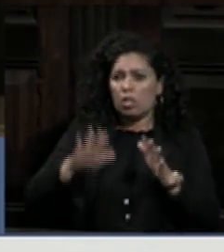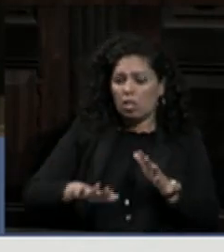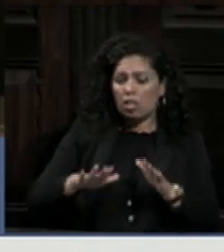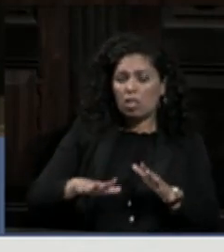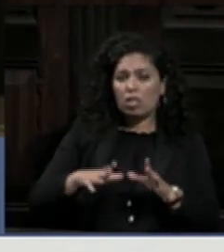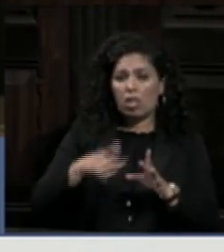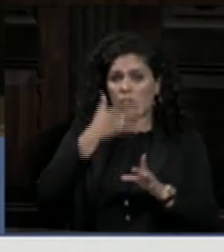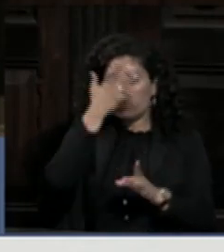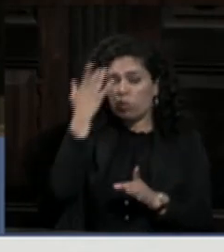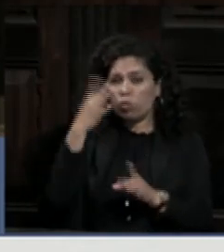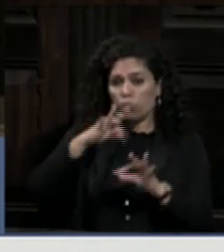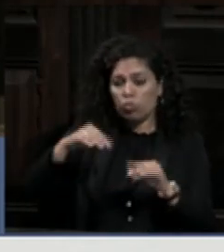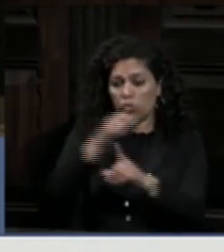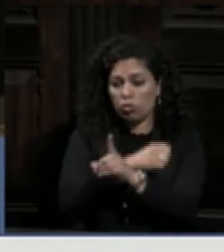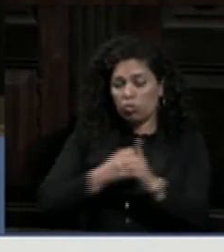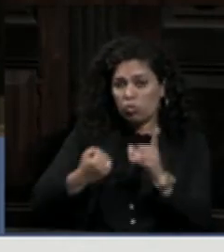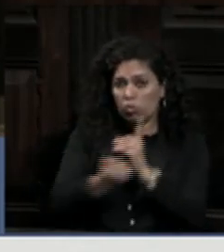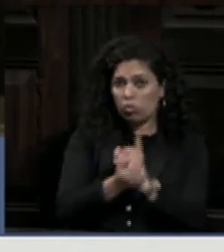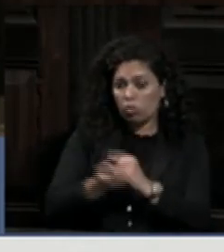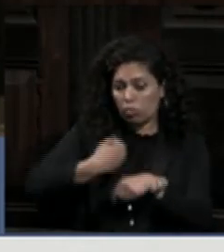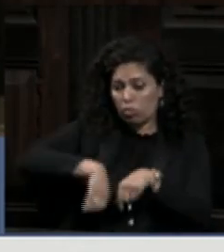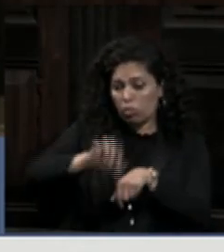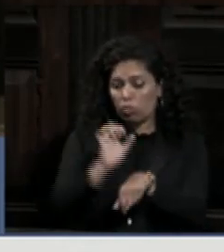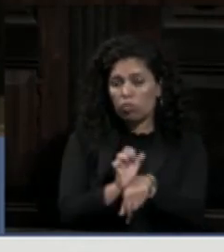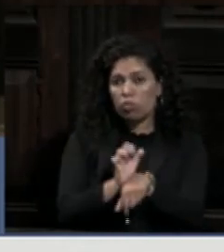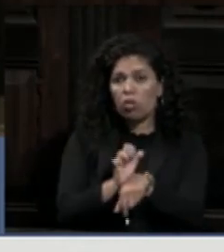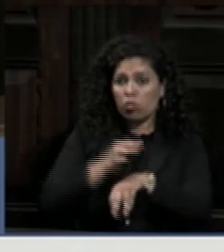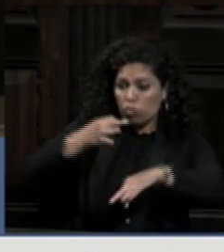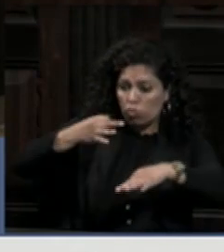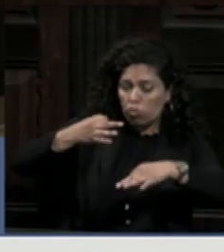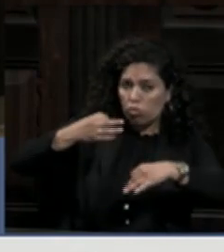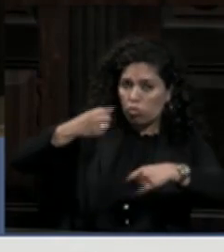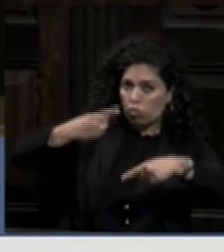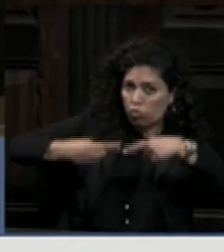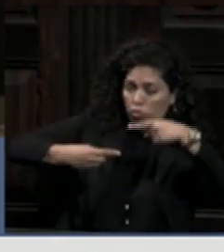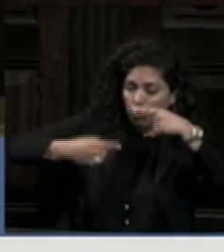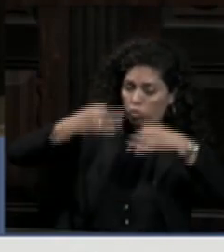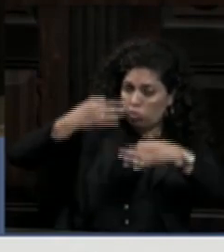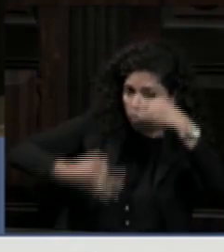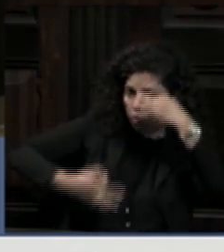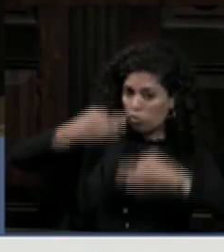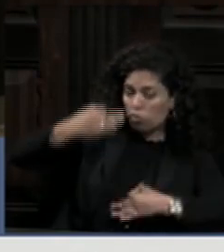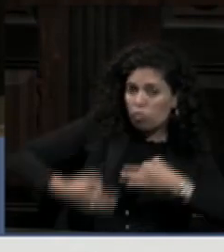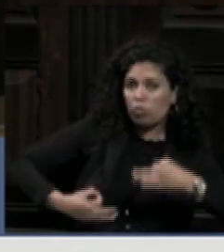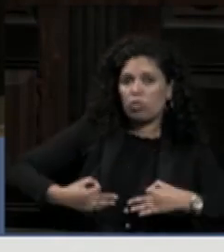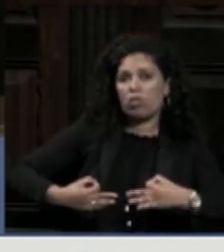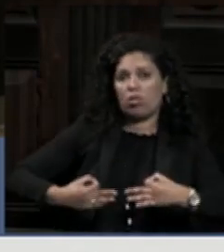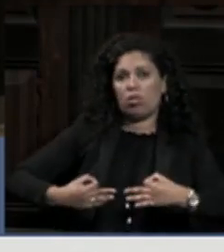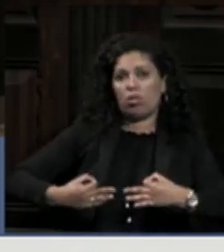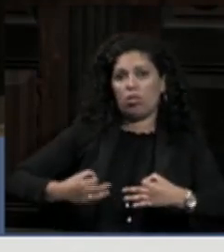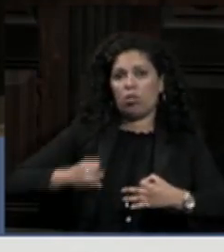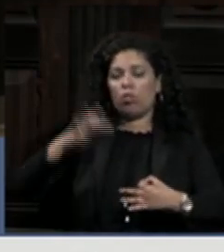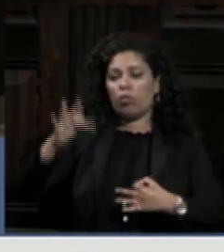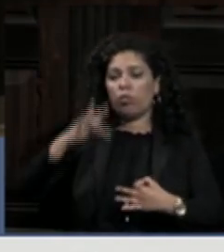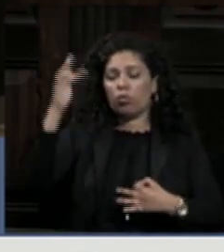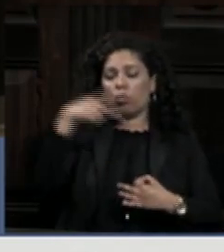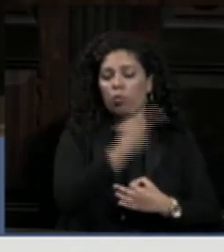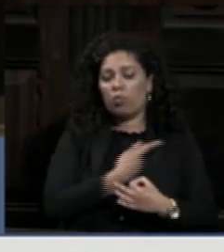a população do nosso estado julgar quem ela quer eleger